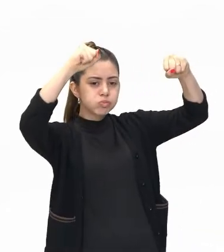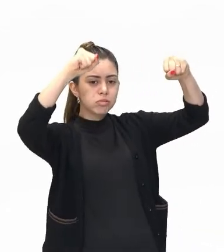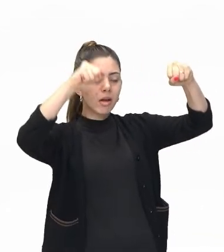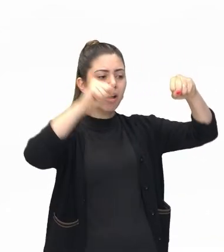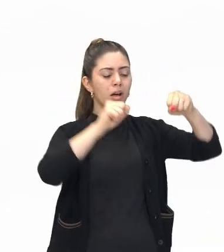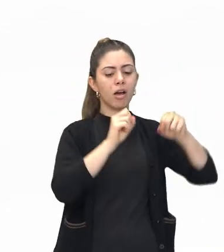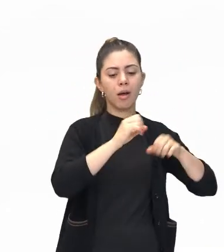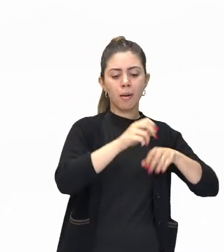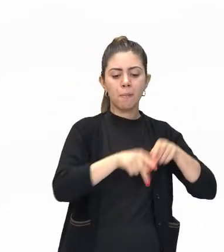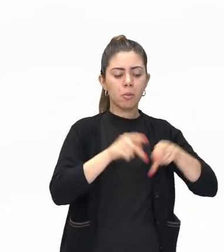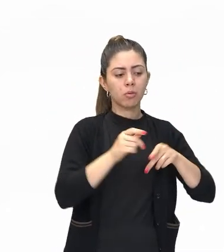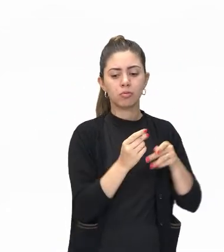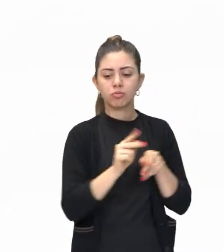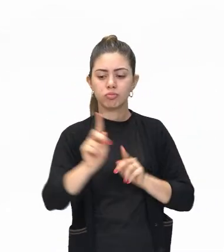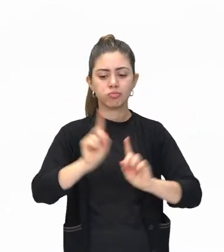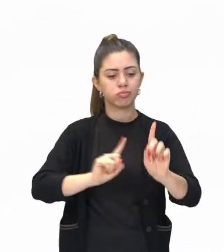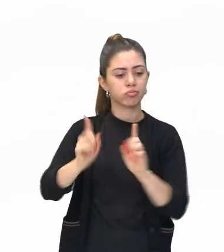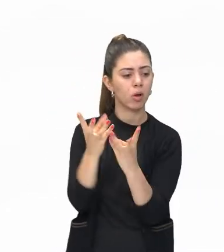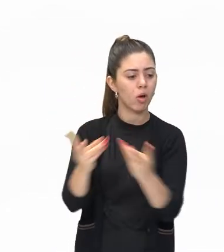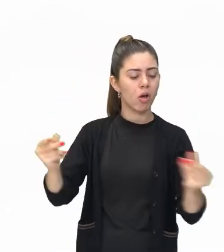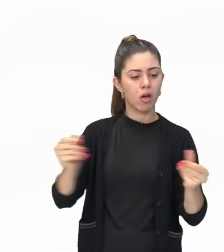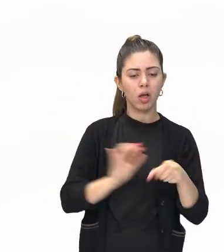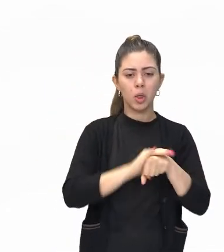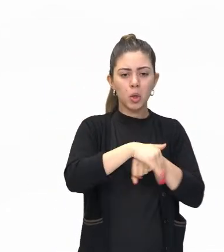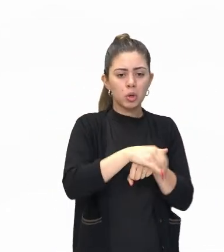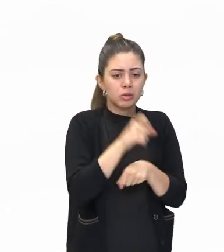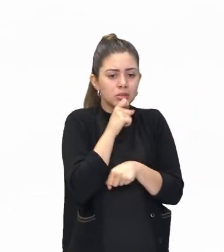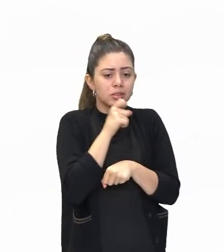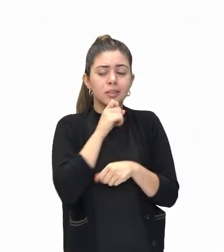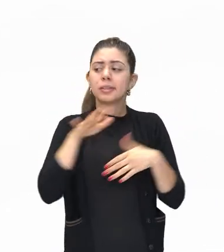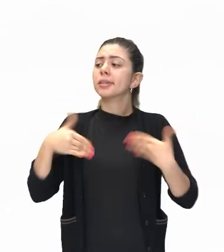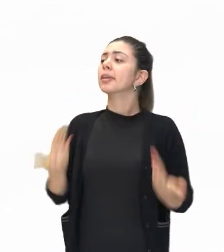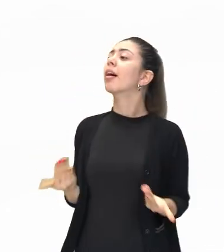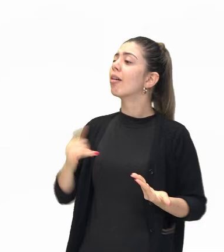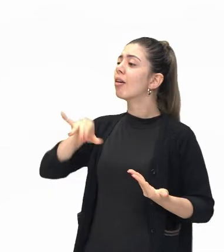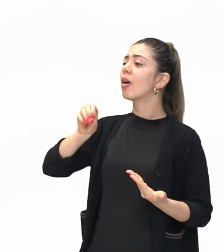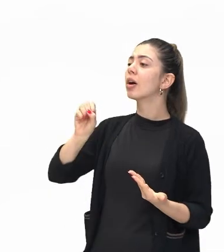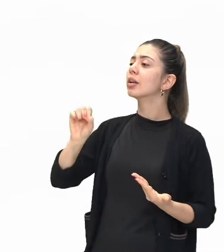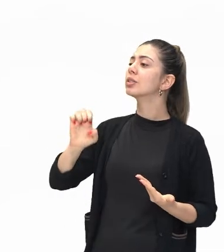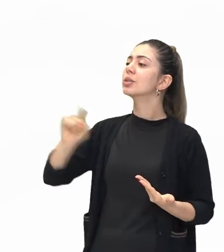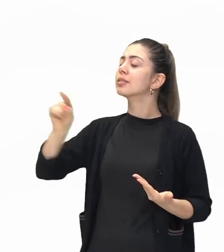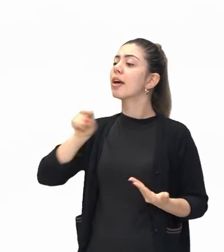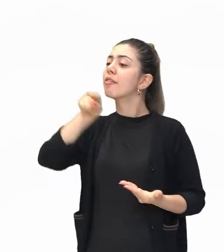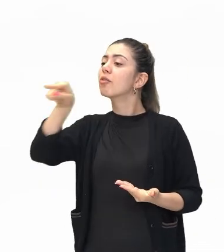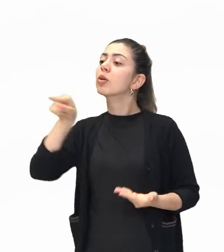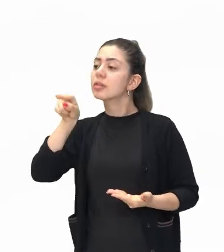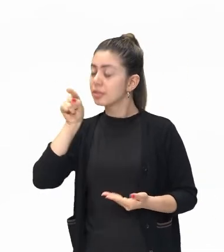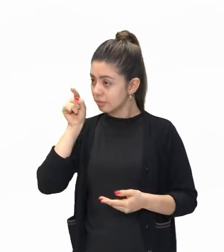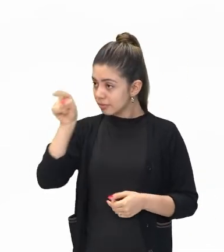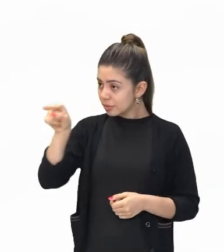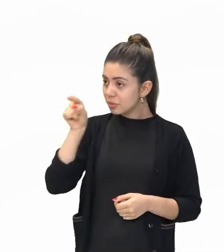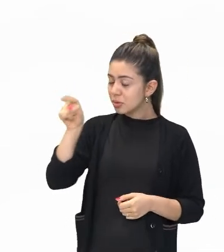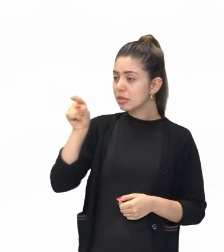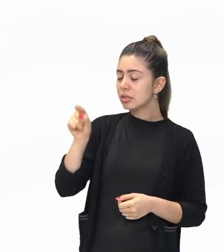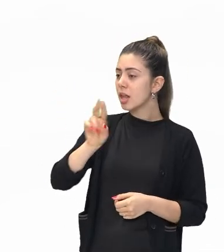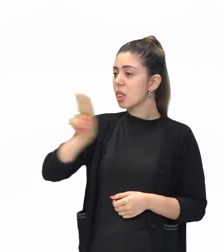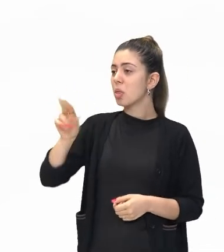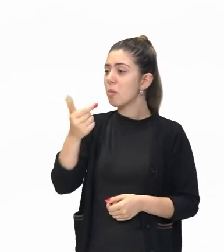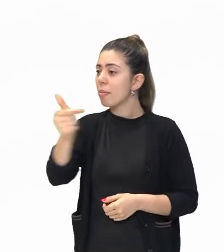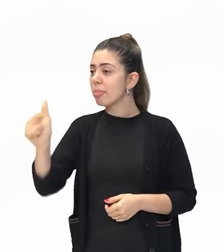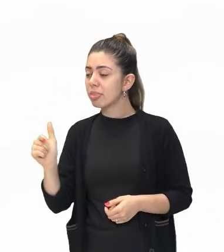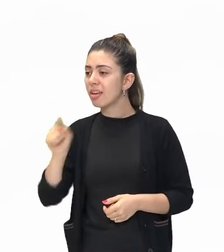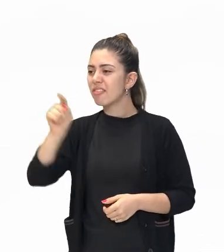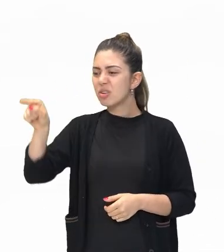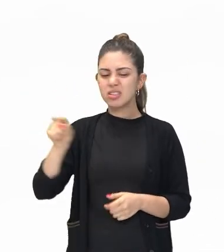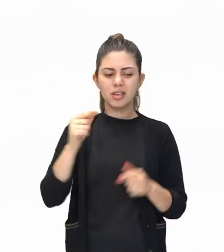povo sumiu, a noite esfriou. E agora, José? E agora você? Você que é sem nome, que